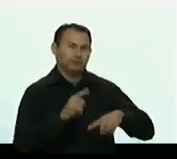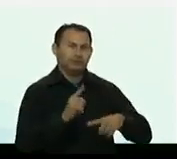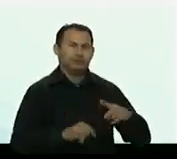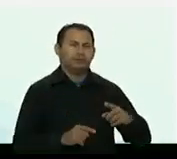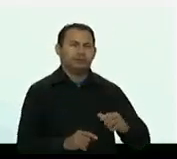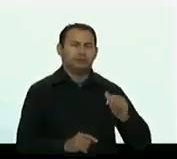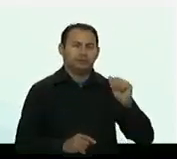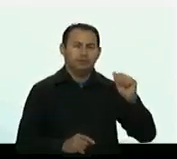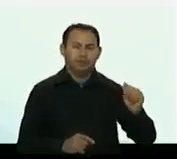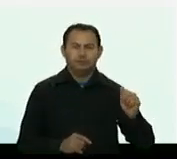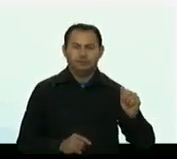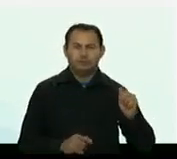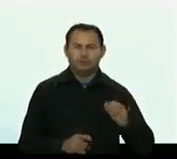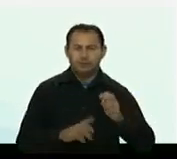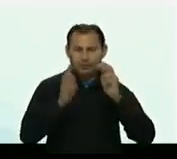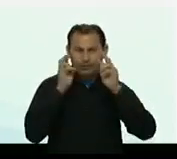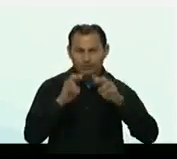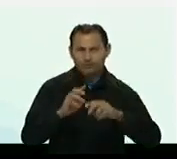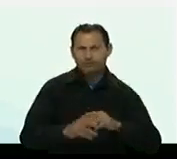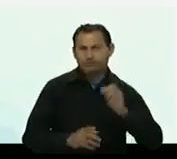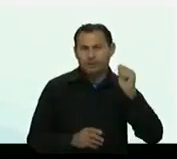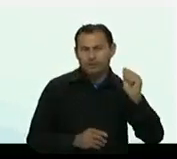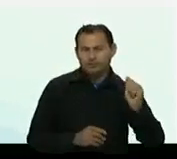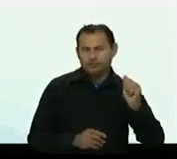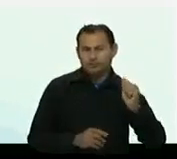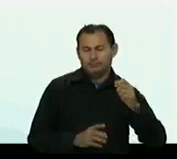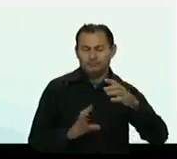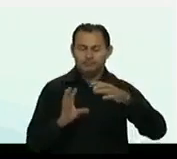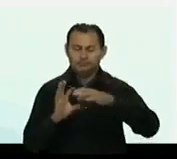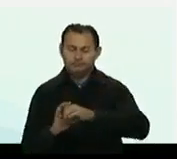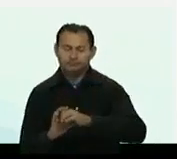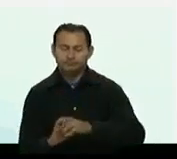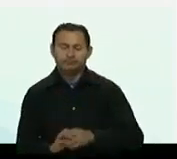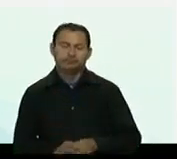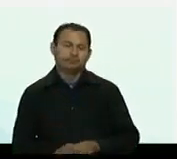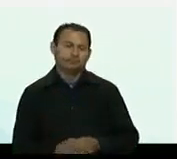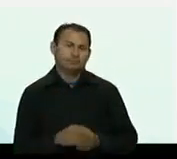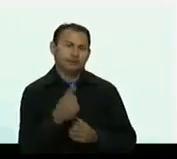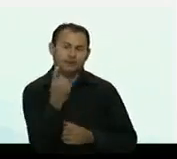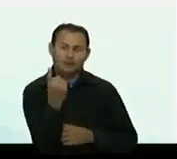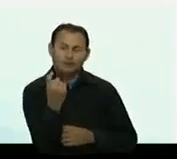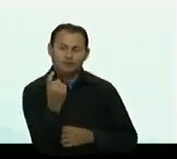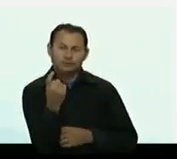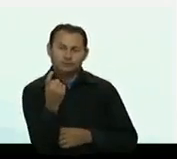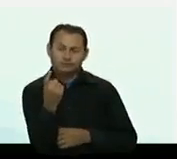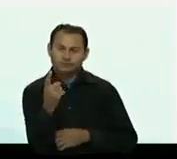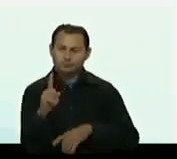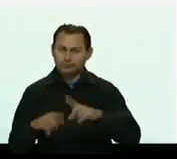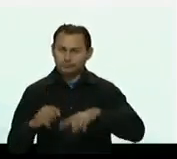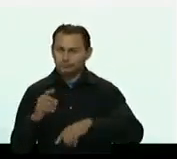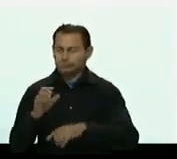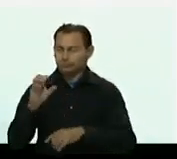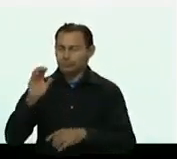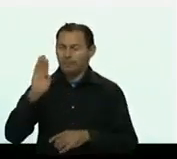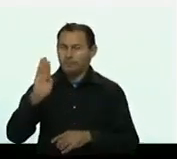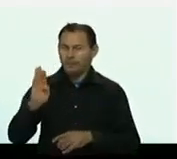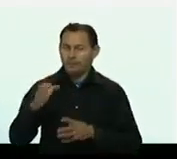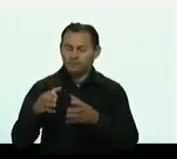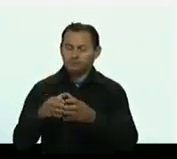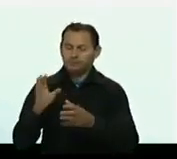elementos de A. Então veja, os elementos de A estão ligados a um único elemento